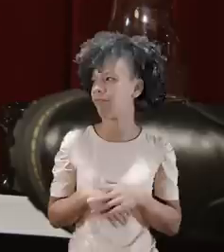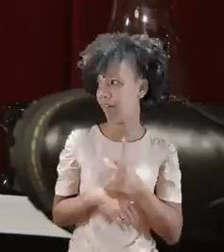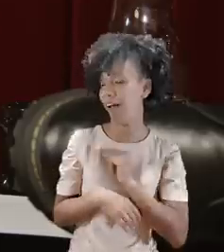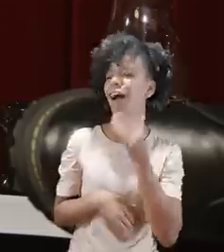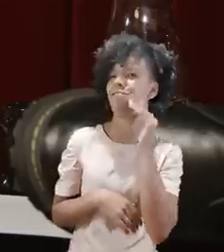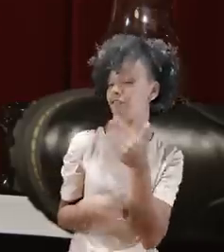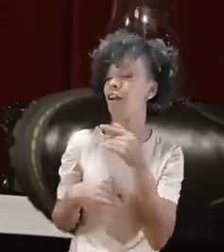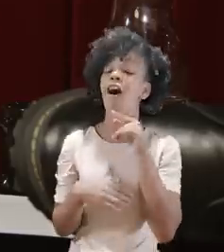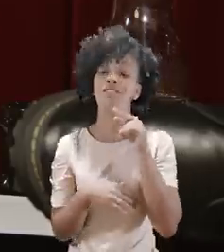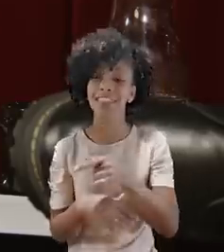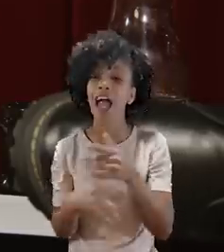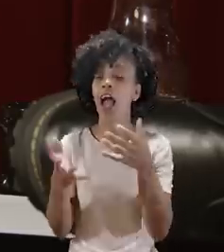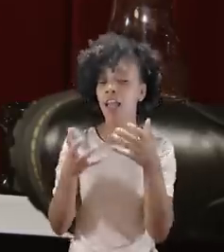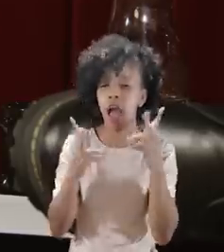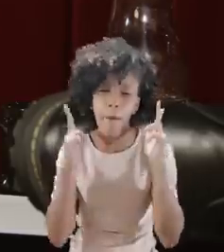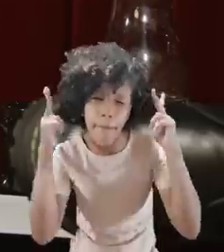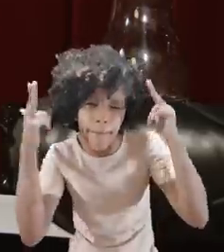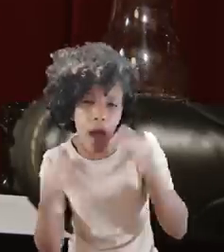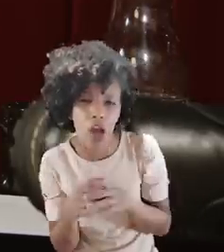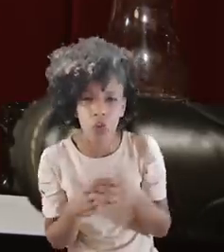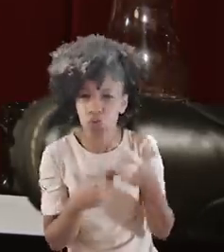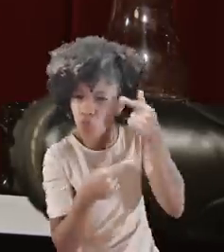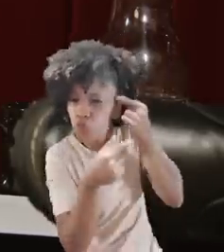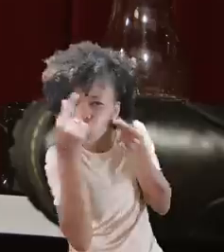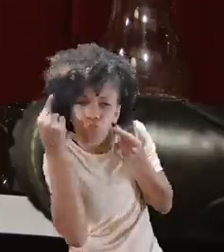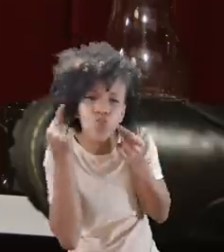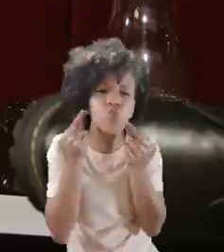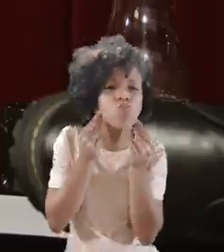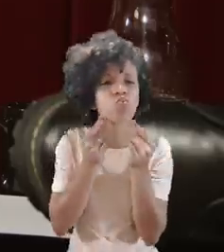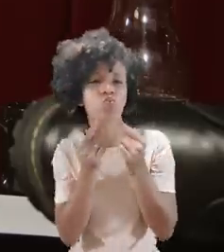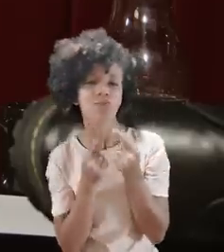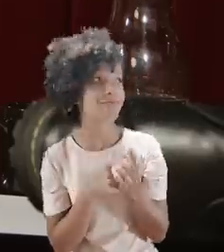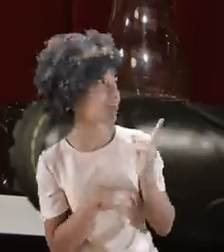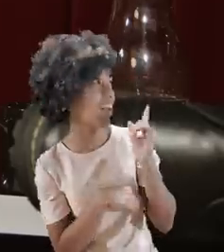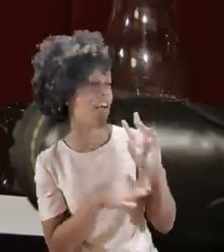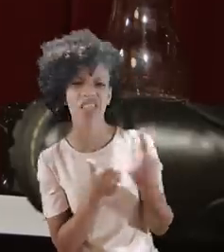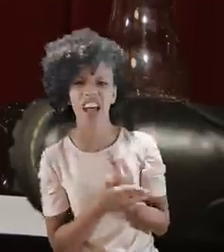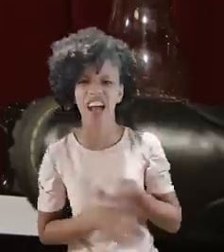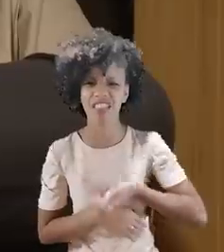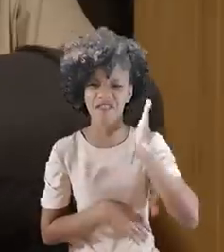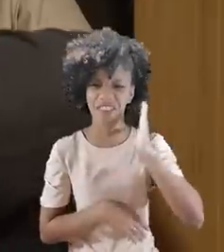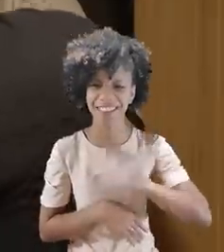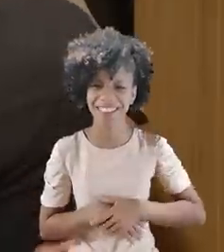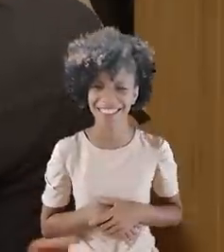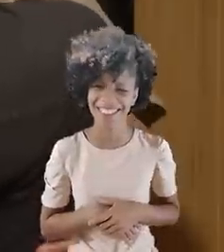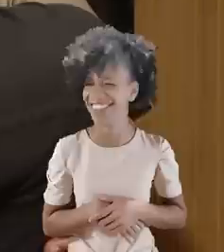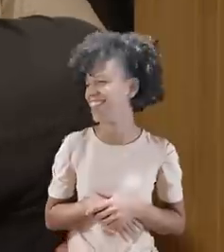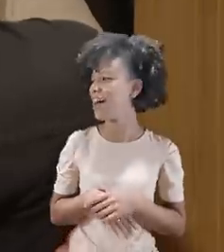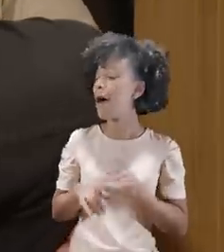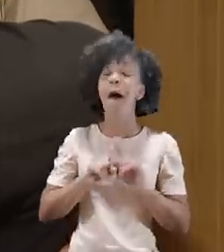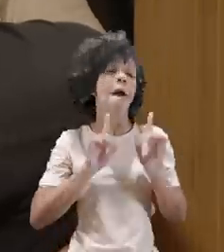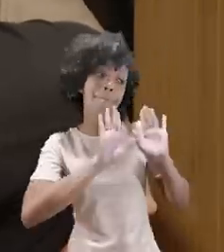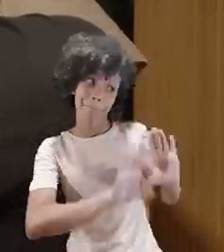maluco já sei que você quer cortar o cabelo para pegar mulher maluca mexe aqui assim uma aqui outra aqui tudo errado e uma